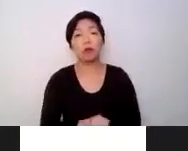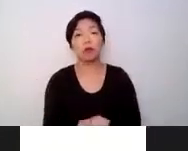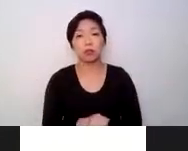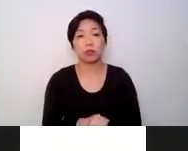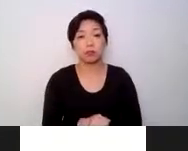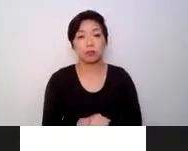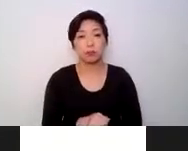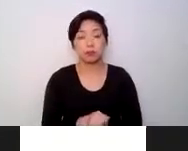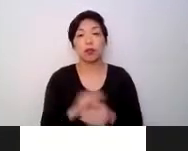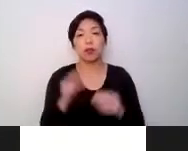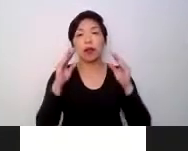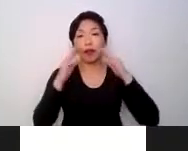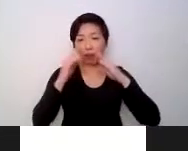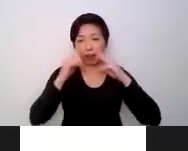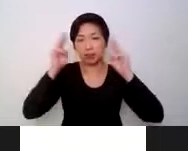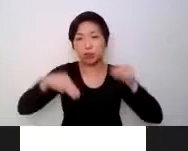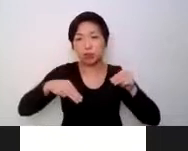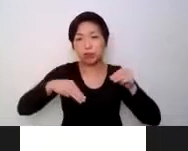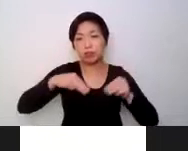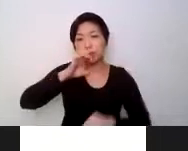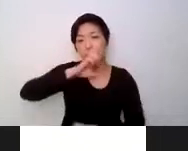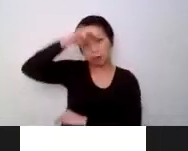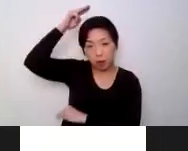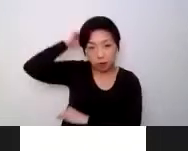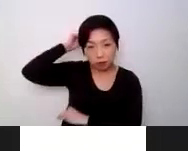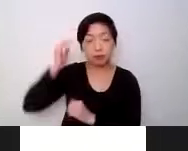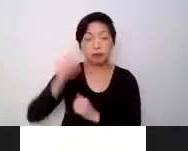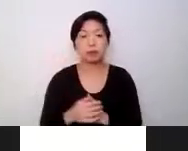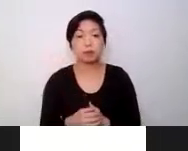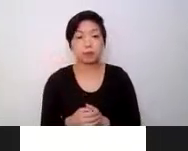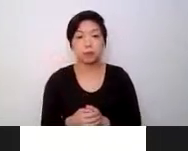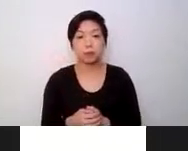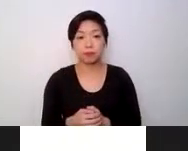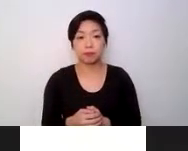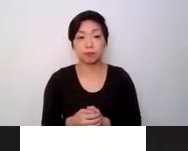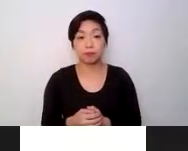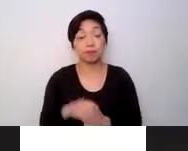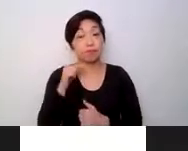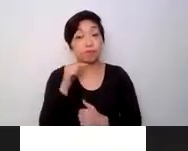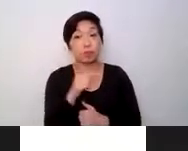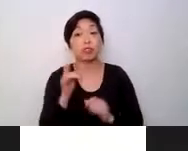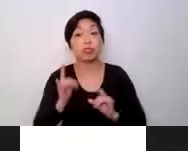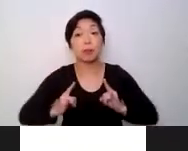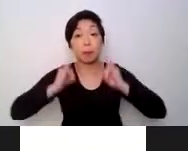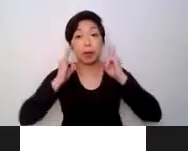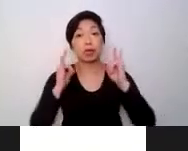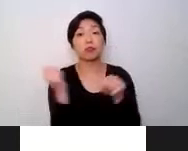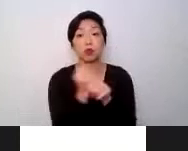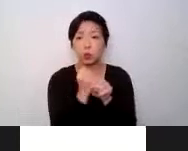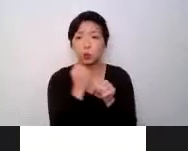o museu que a gente está aqui expondo o caso é o museu emaclabim o quanto esse edifício também é um